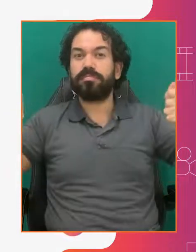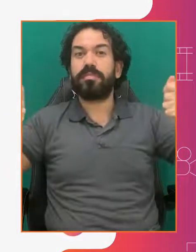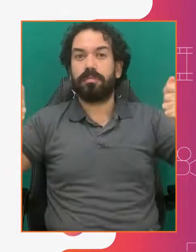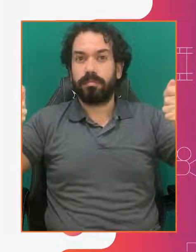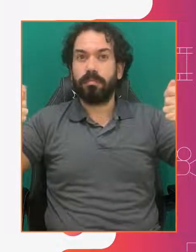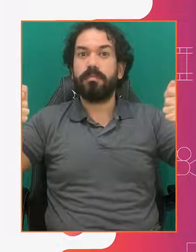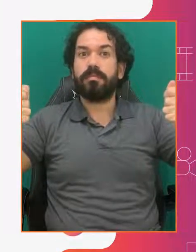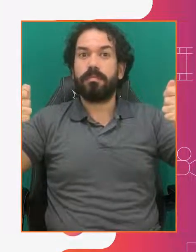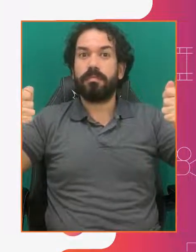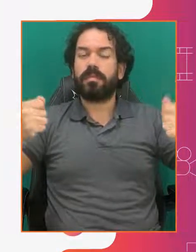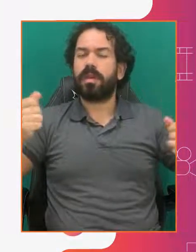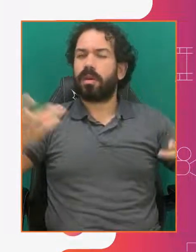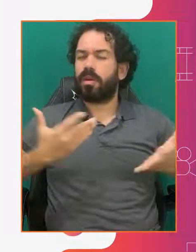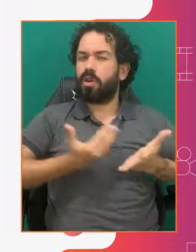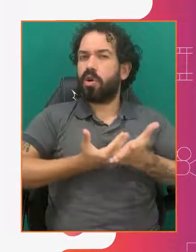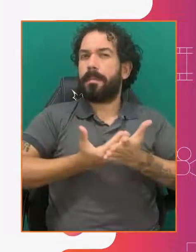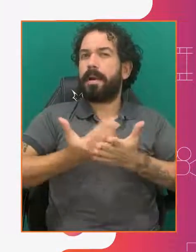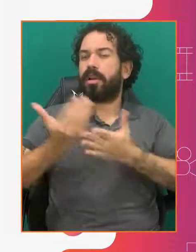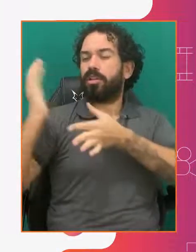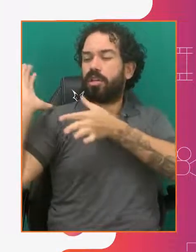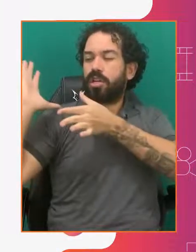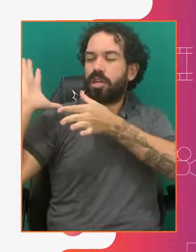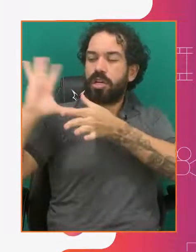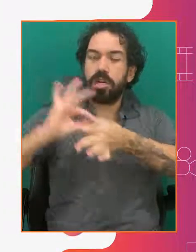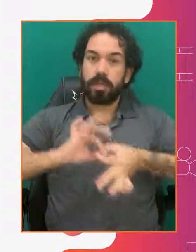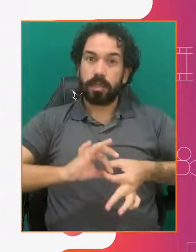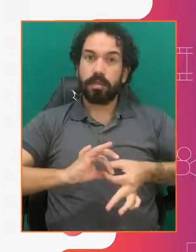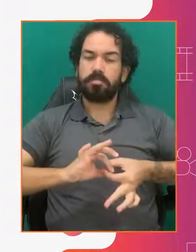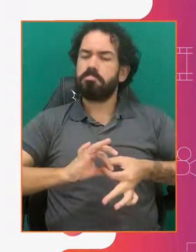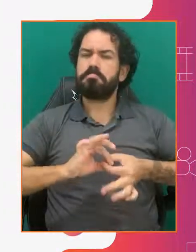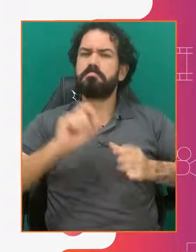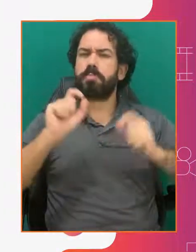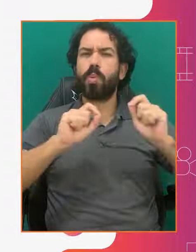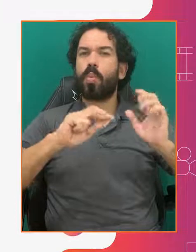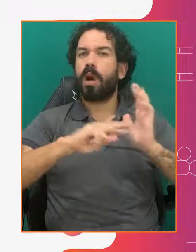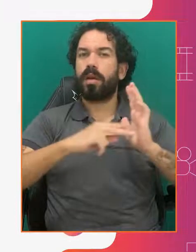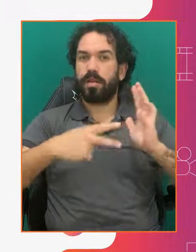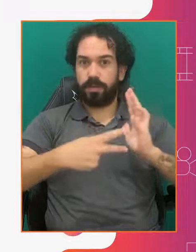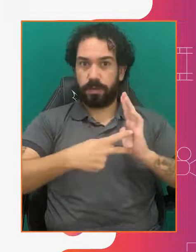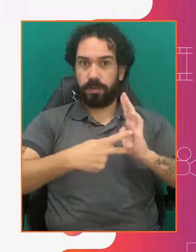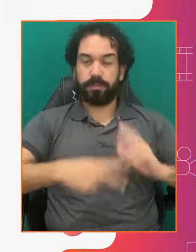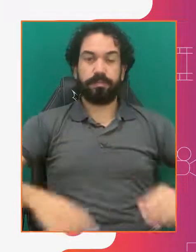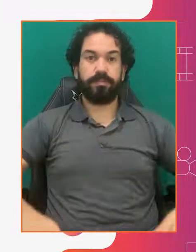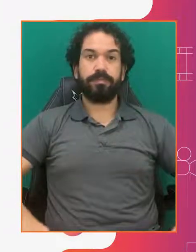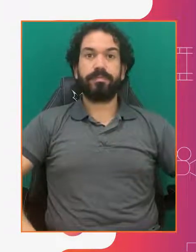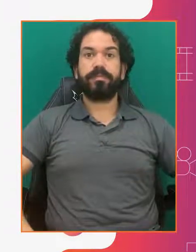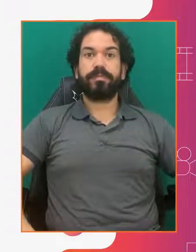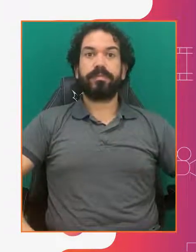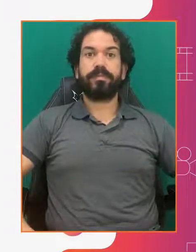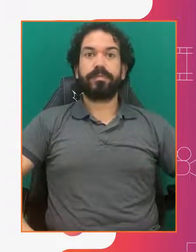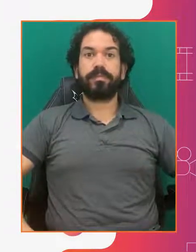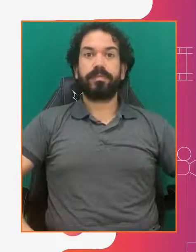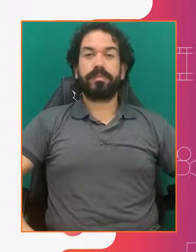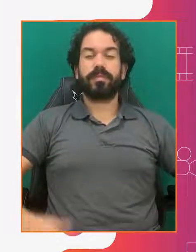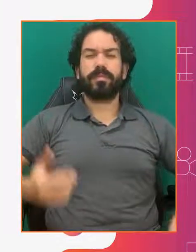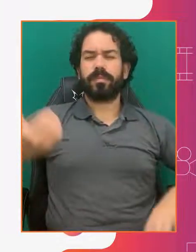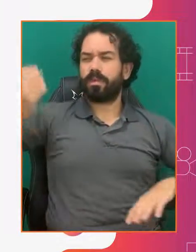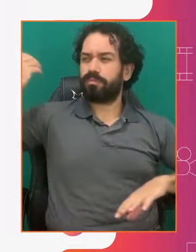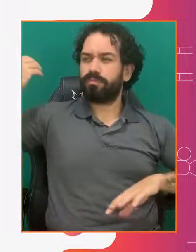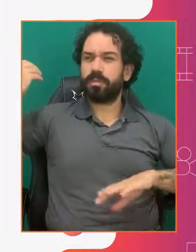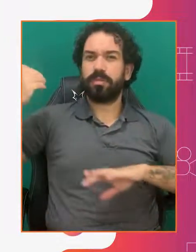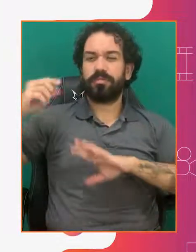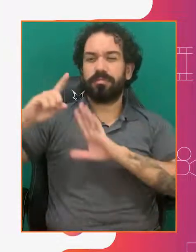Primeiramente, então, eu vou dar uma contextualizada sobre o que são esses princípios. Durante a década